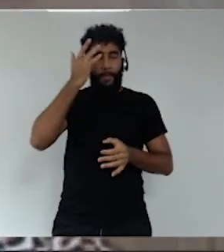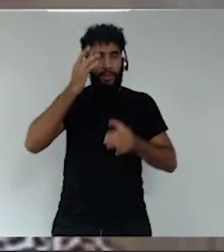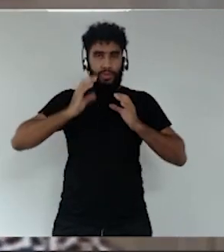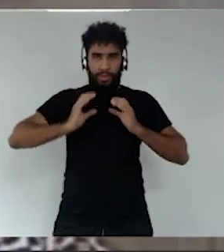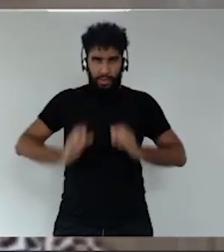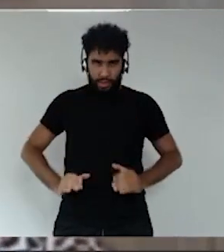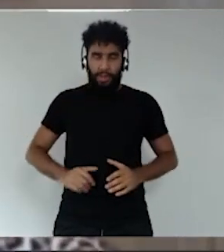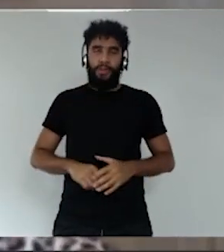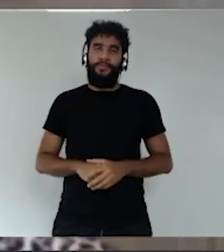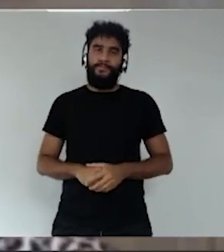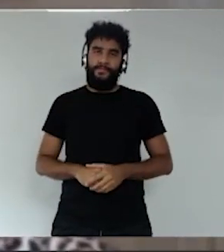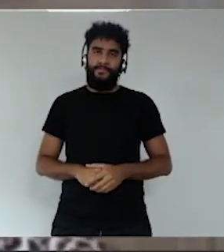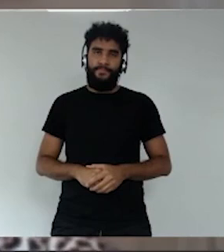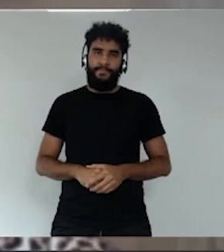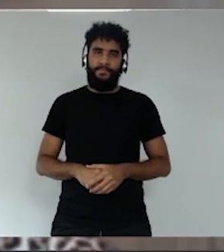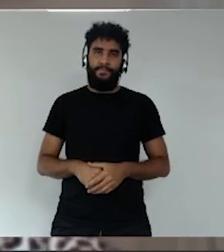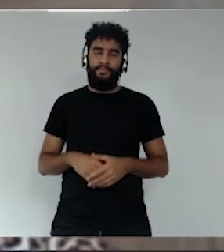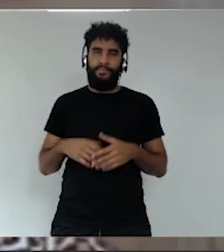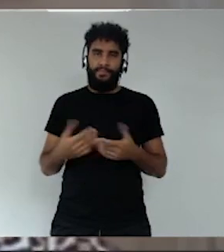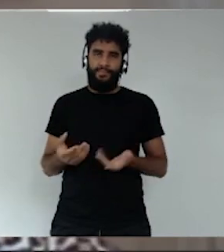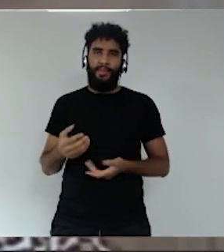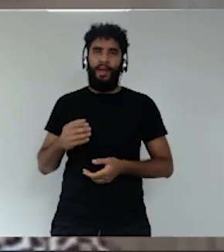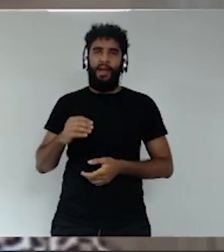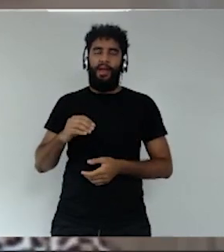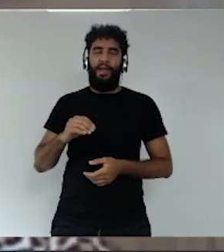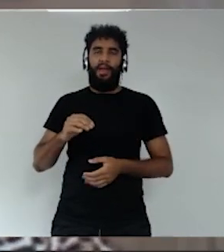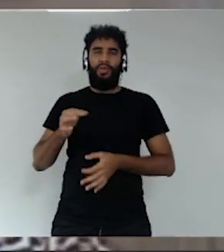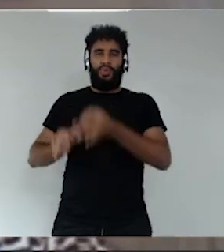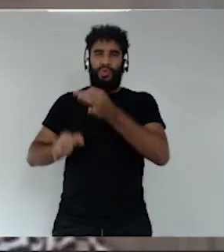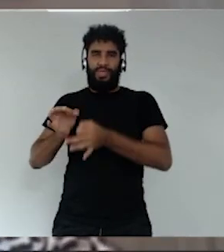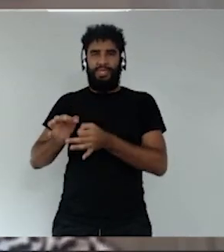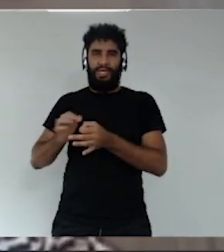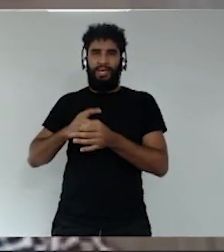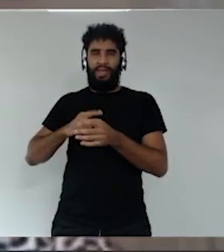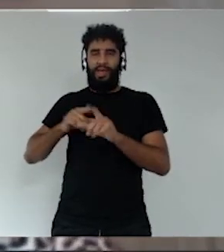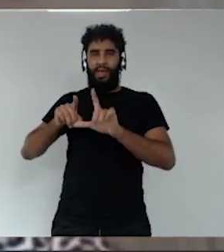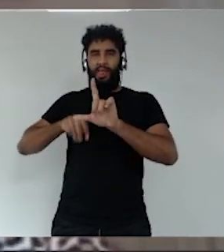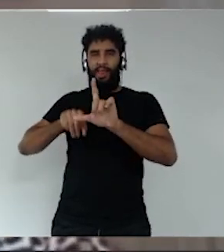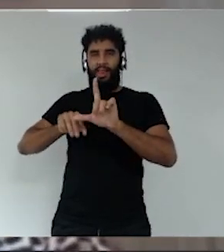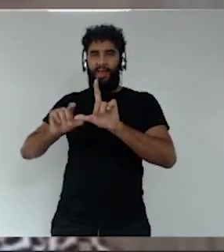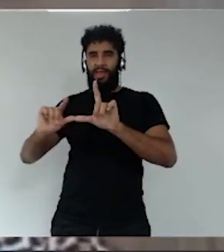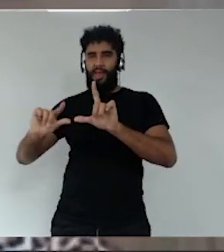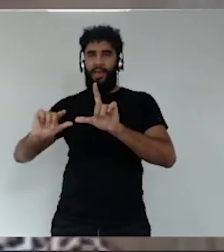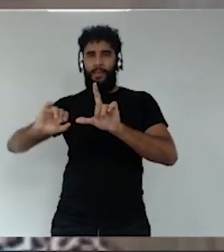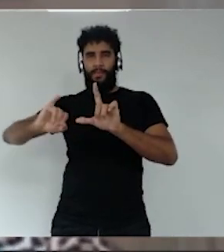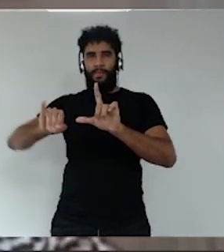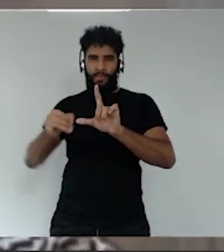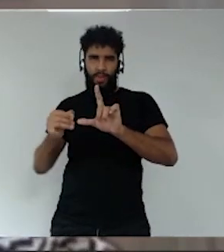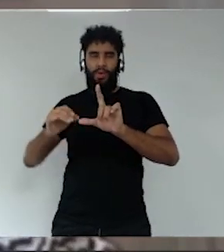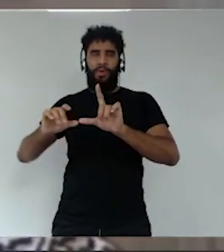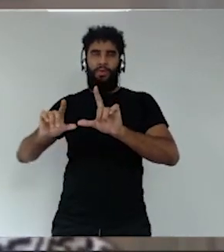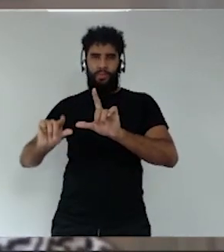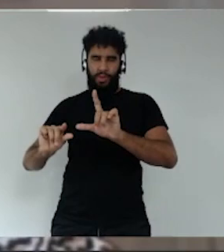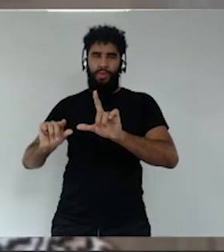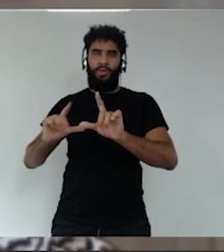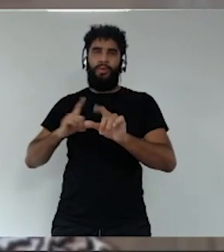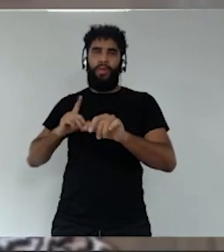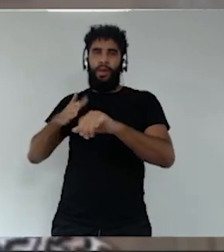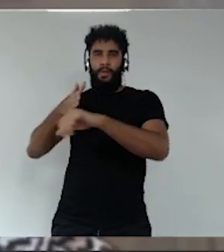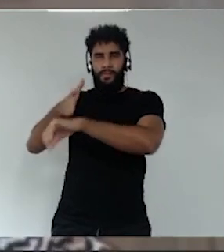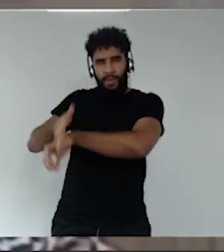a justiça com J minúsculo, como o professor Kazu também fala, até para diferenciar o acesso à justiça daquele